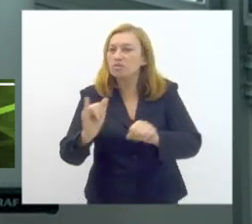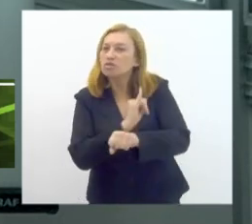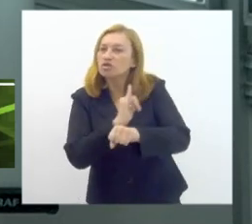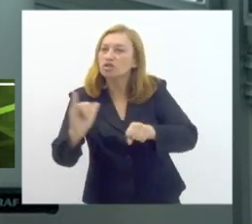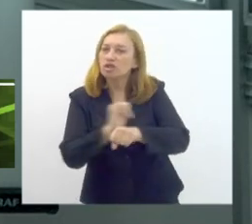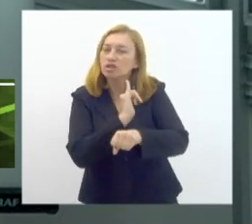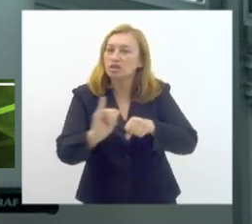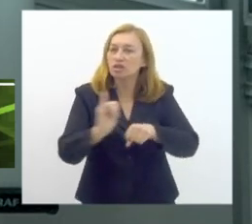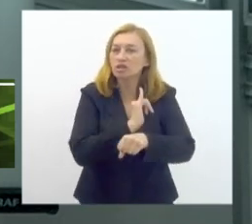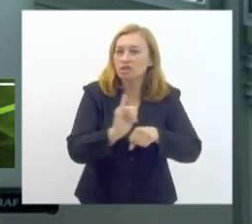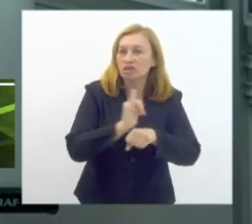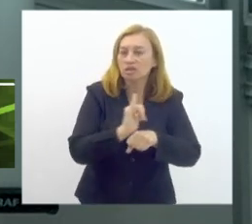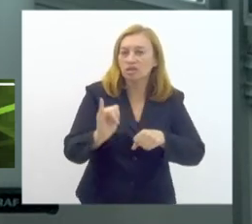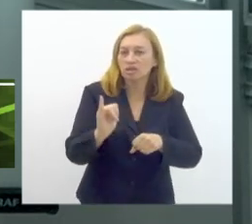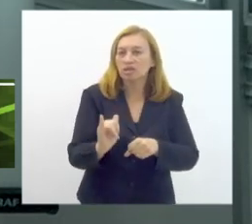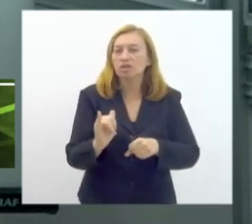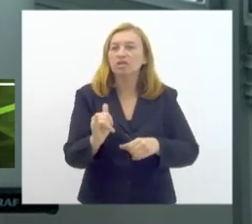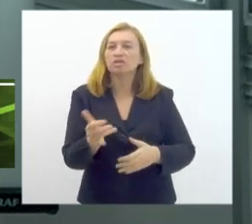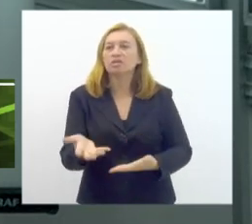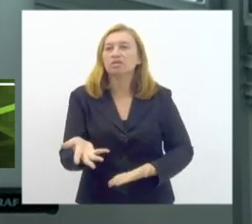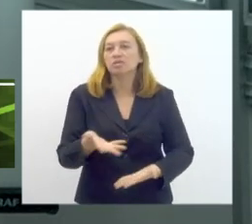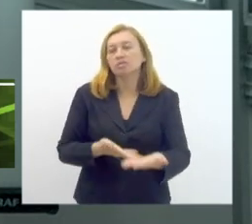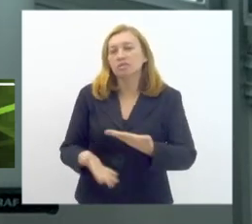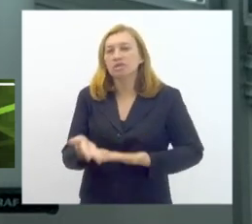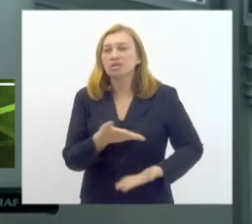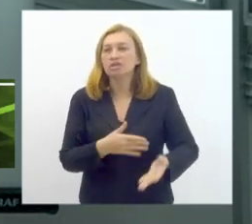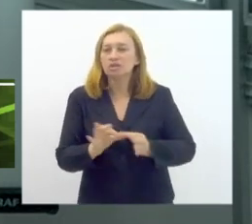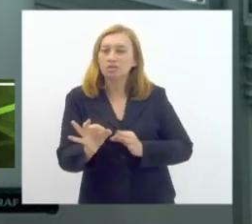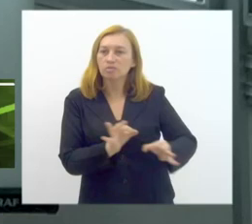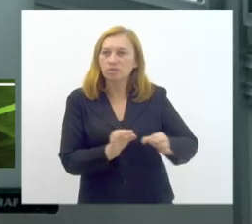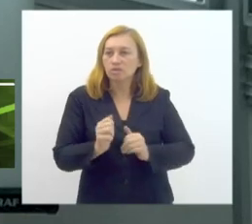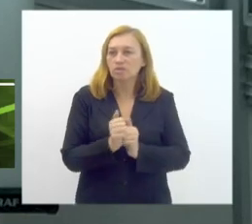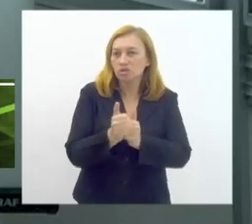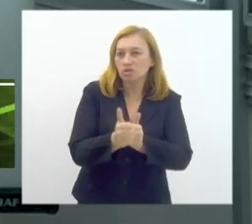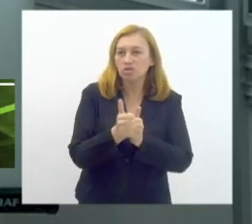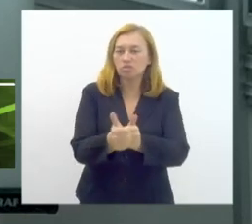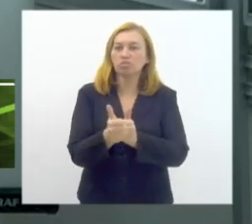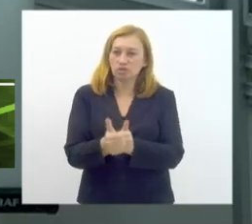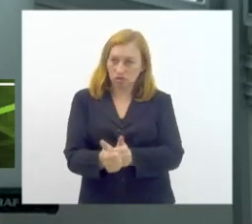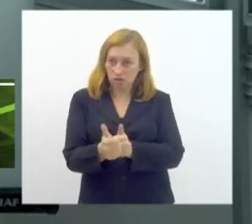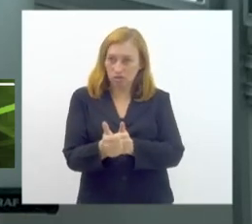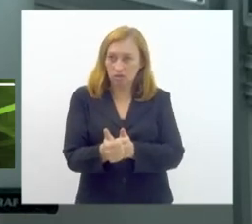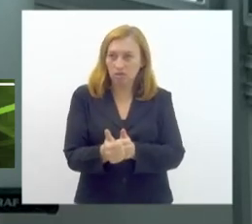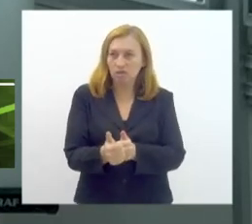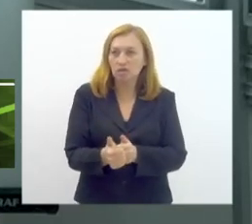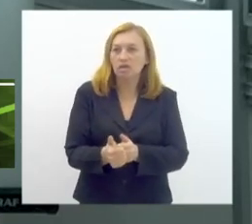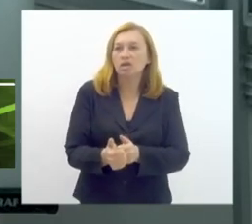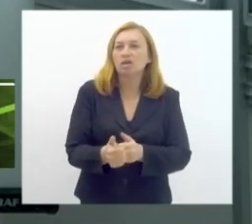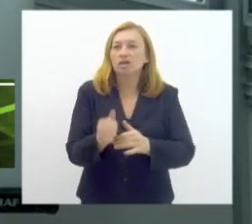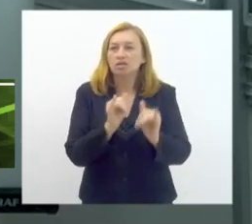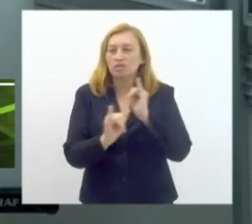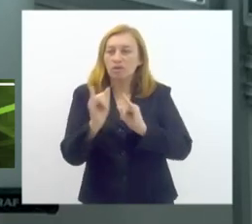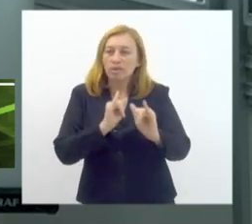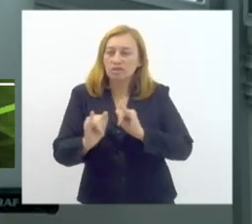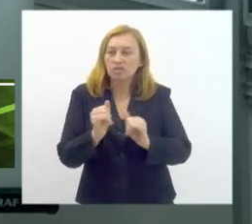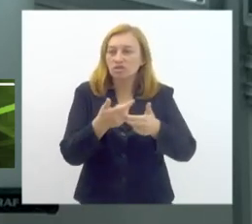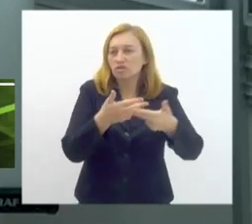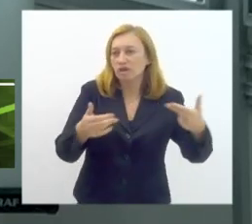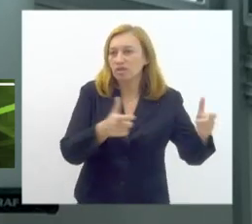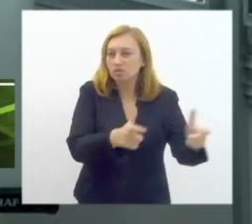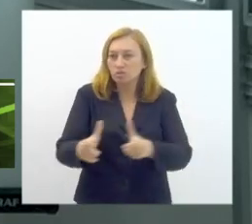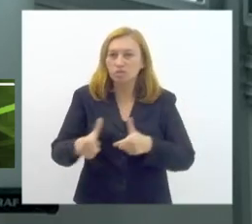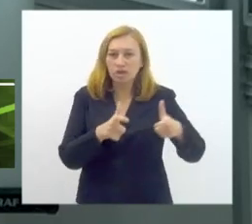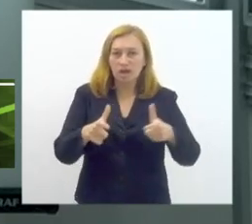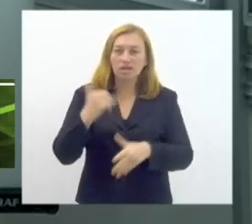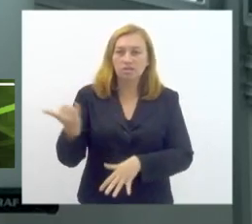aos administradores públicos para o planejamento e acompanhamento de projetos regionais e a obtenção de dados de vários setores de relevância